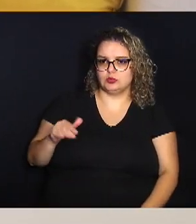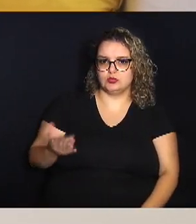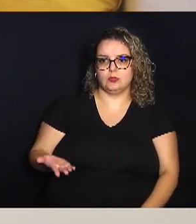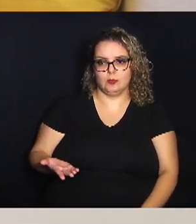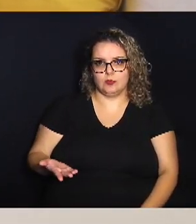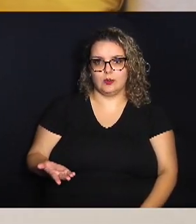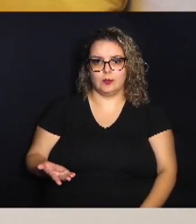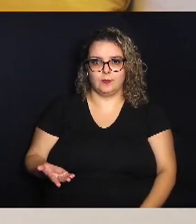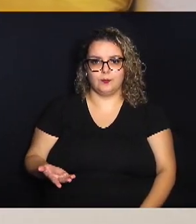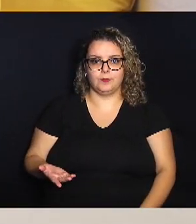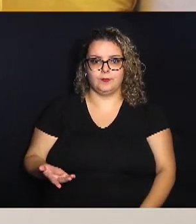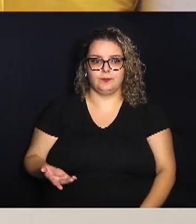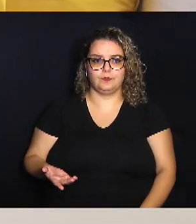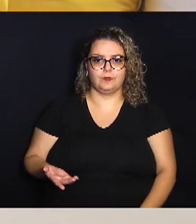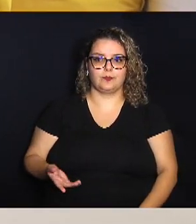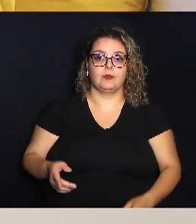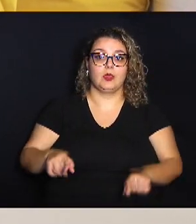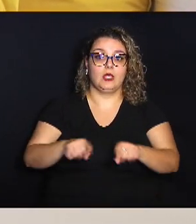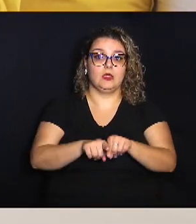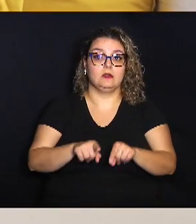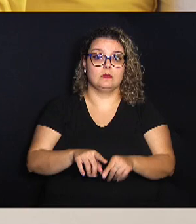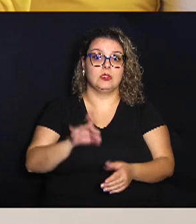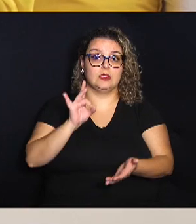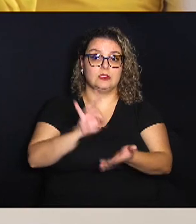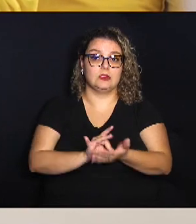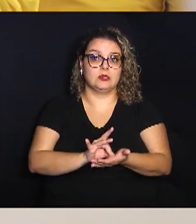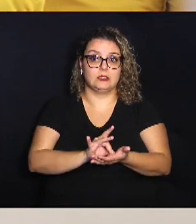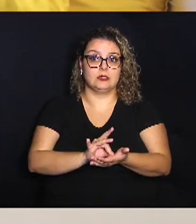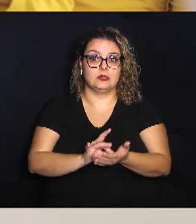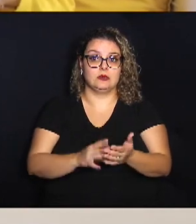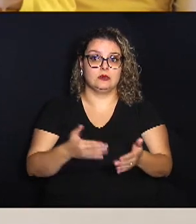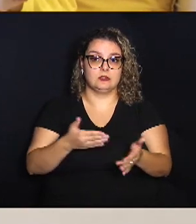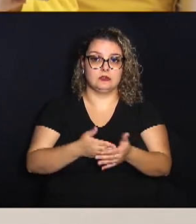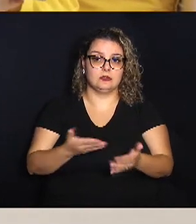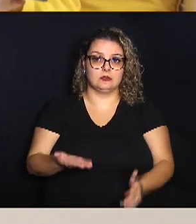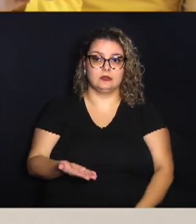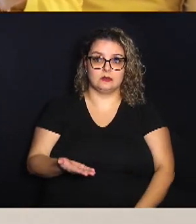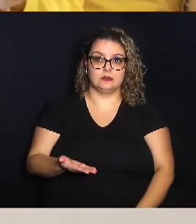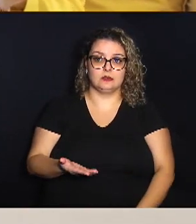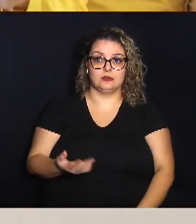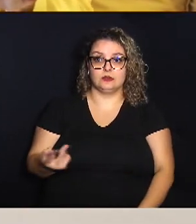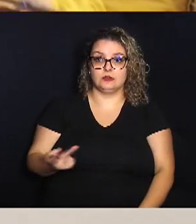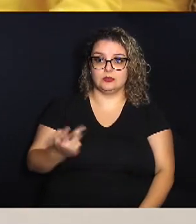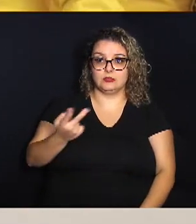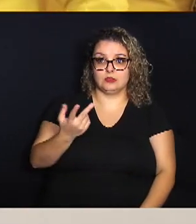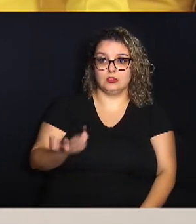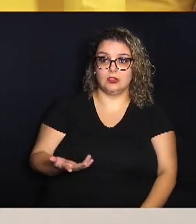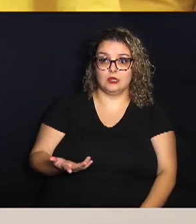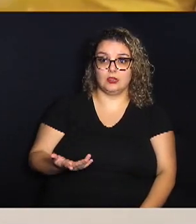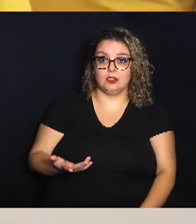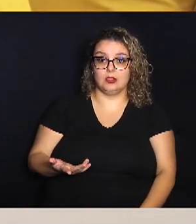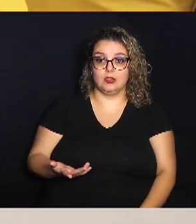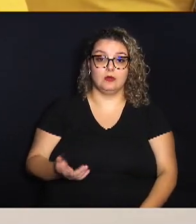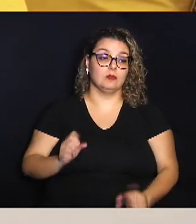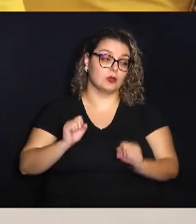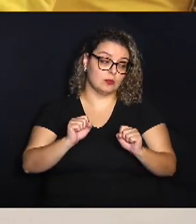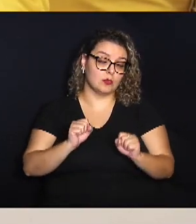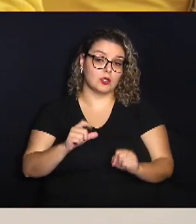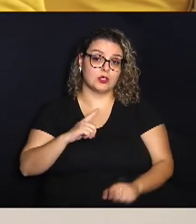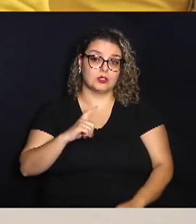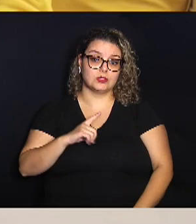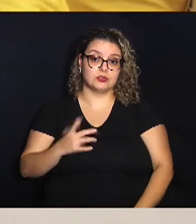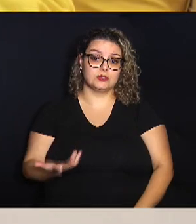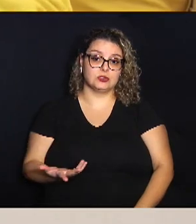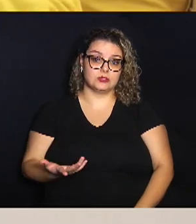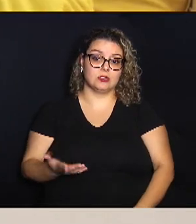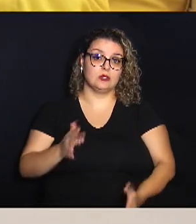então, e colocar de fato um limite em termos de valores, porque realmente isso pode vir a acarretar uma